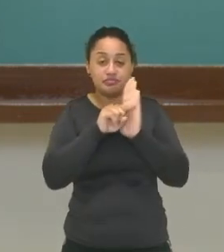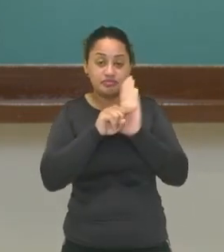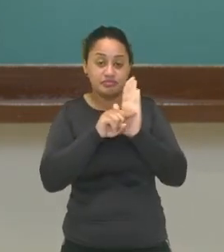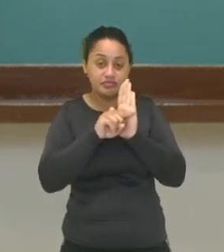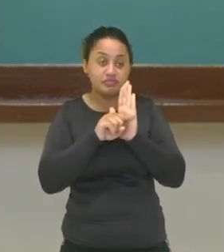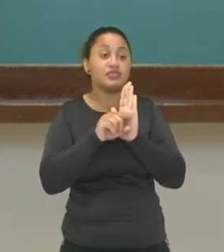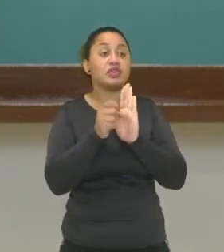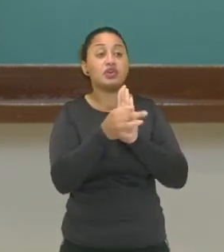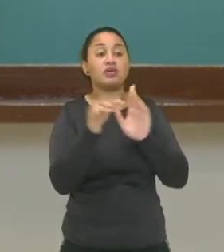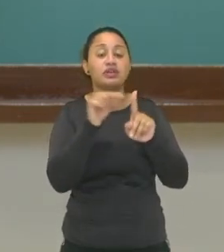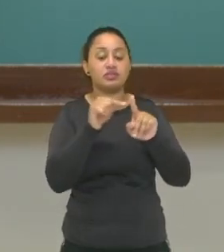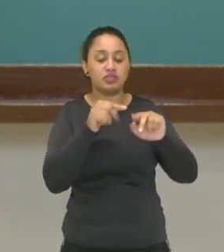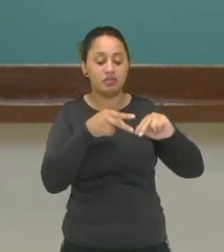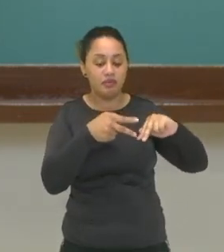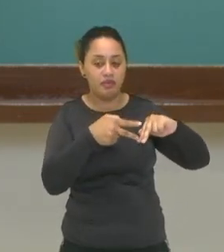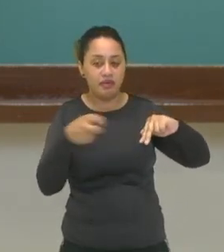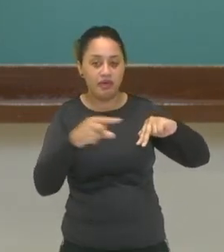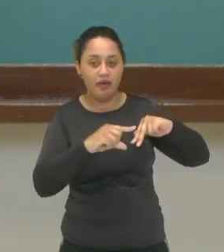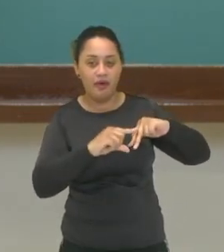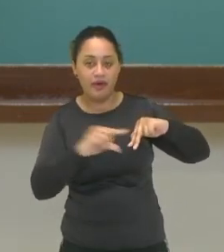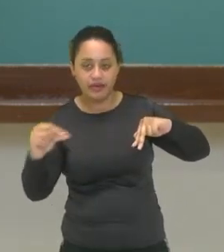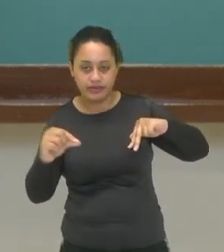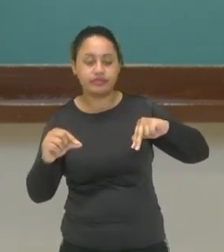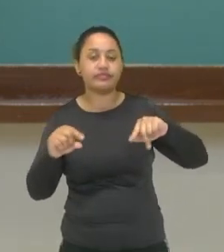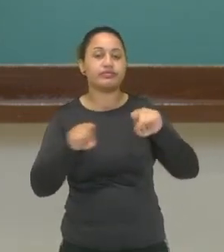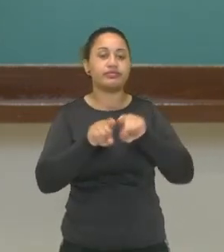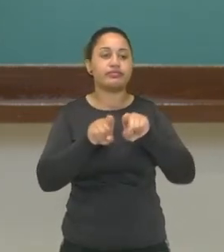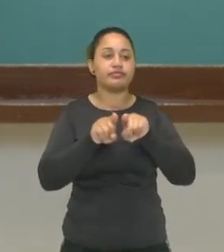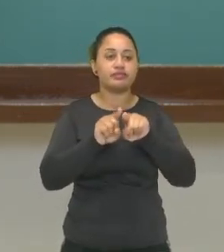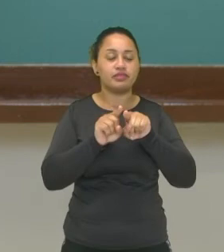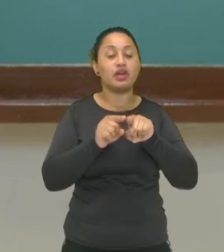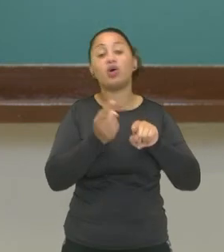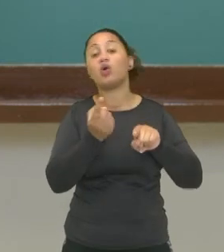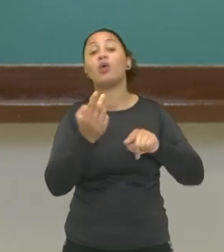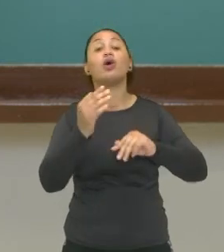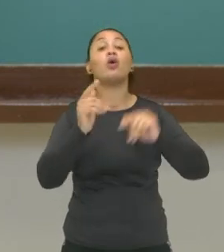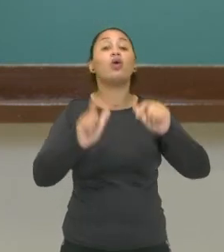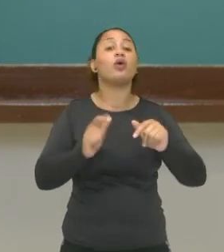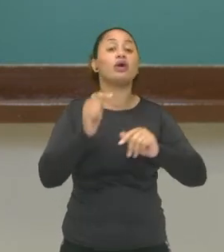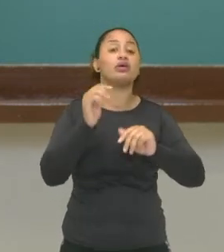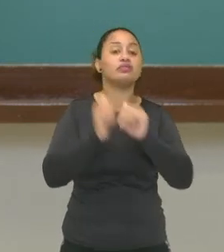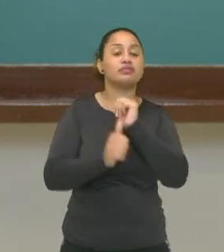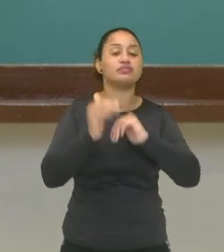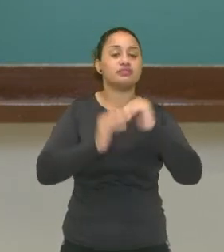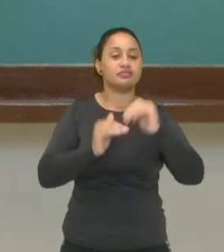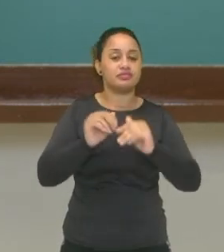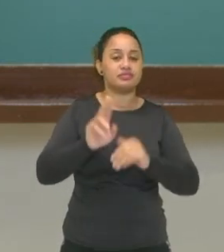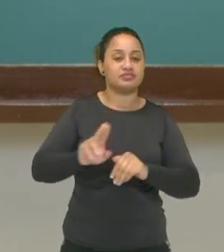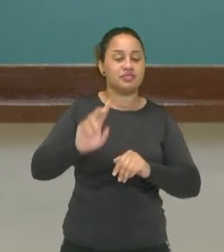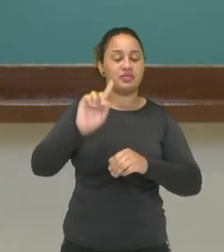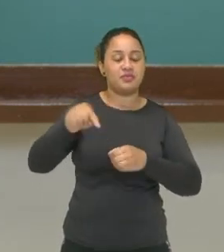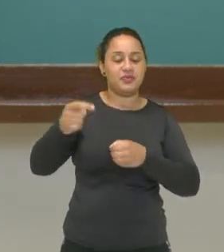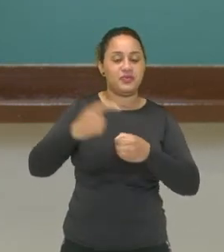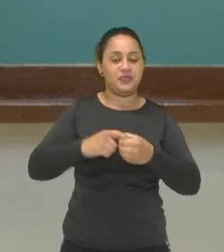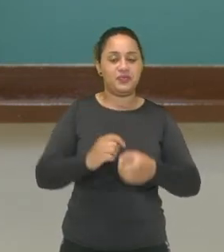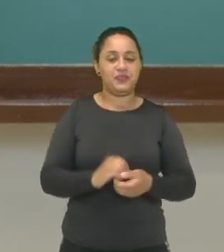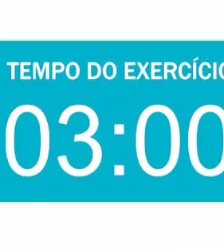aí. Quais são os tipos de saída e quais são as provas em que elas se aplicam, ok? A gente volta